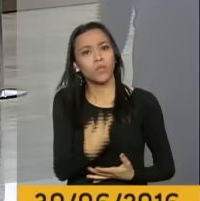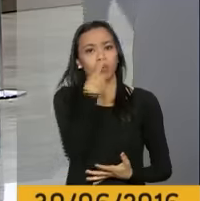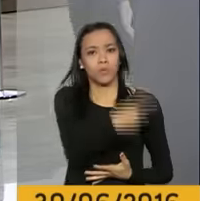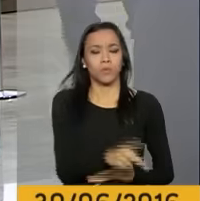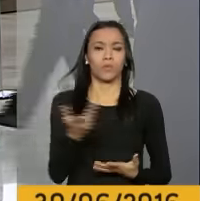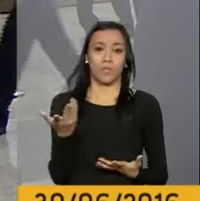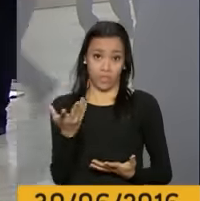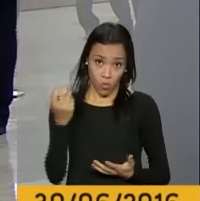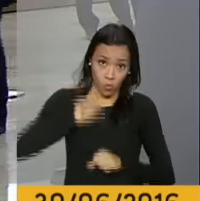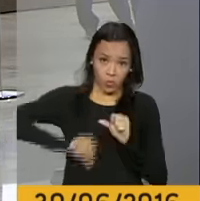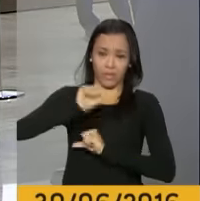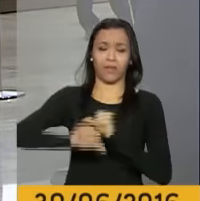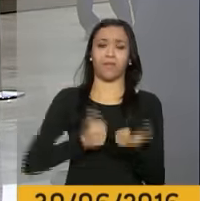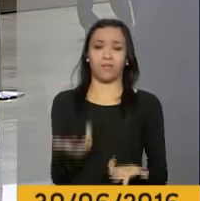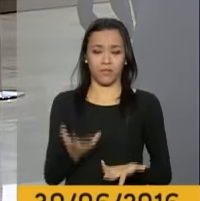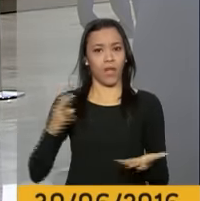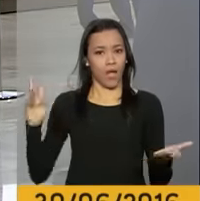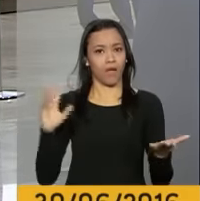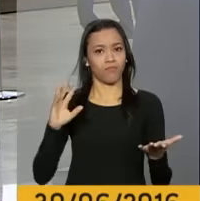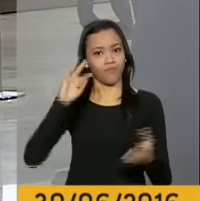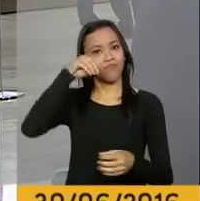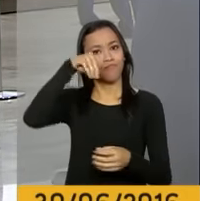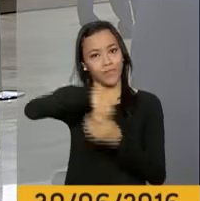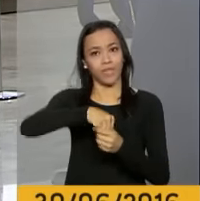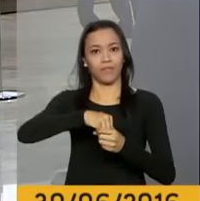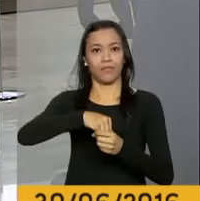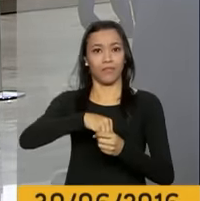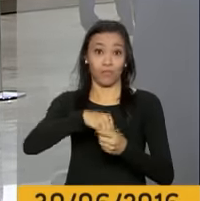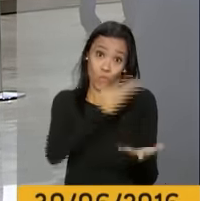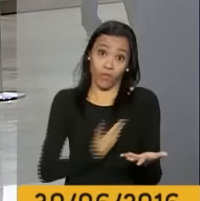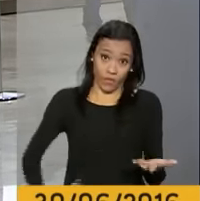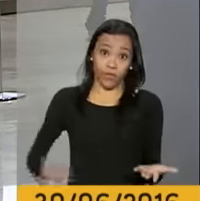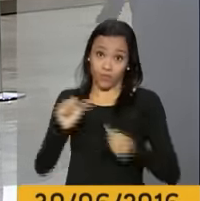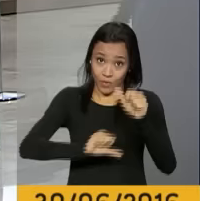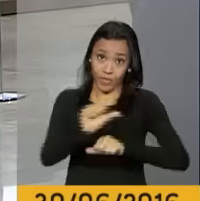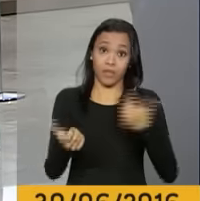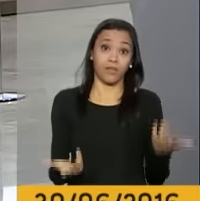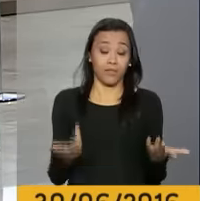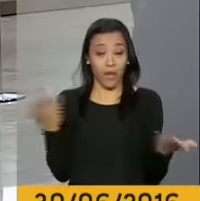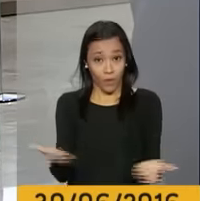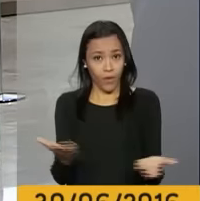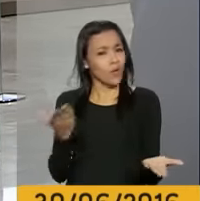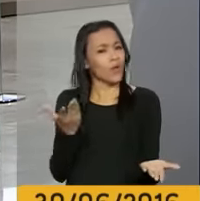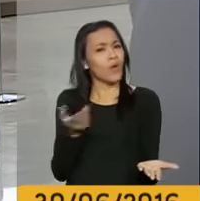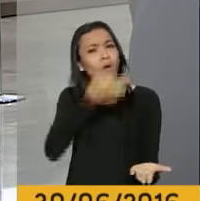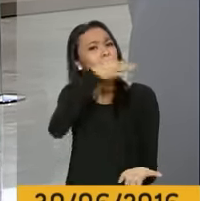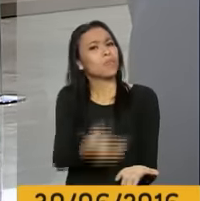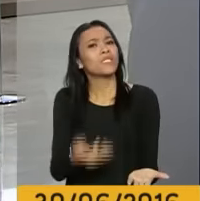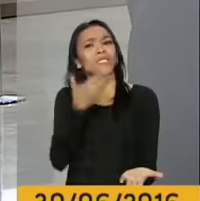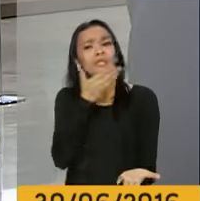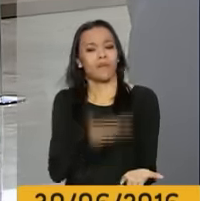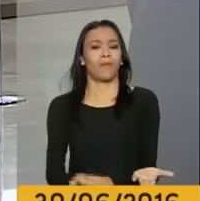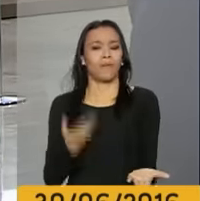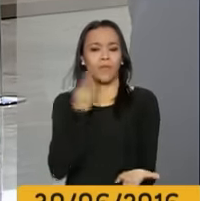agora, com essas mudanças aí na direção econômica do governo? Como é que o senhor avalia a partir de agora que